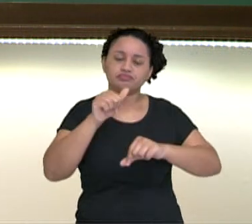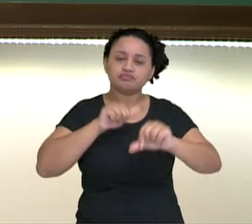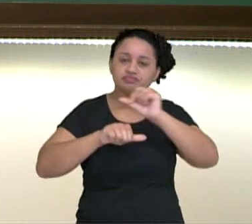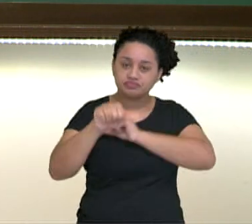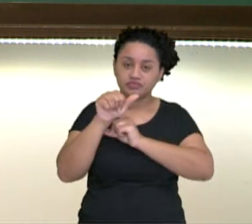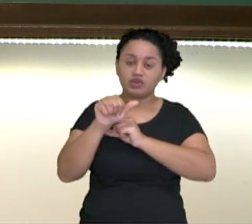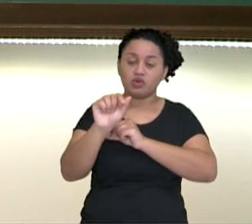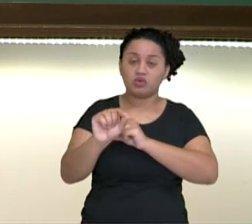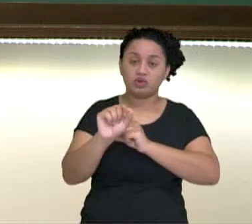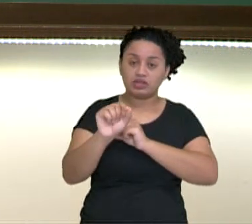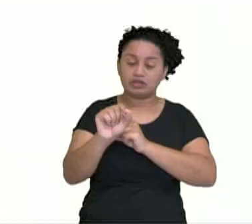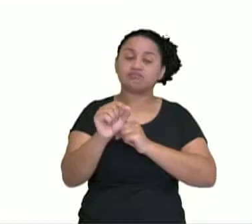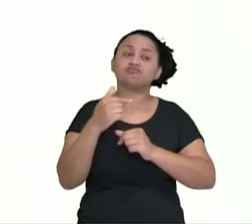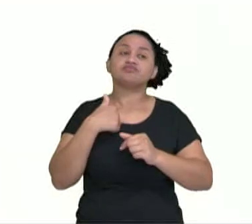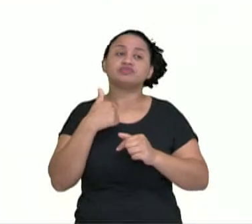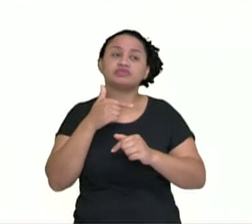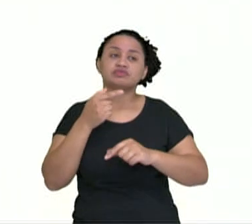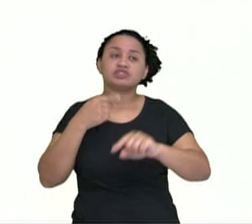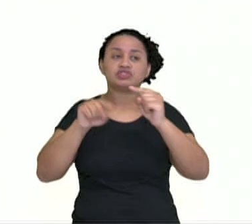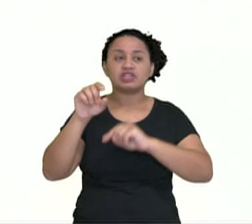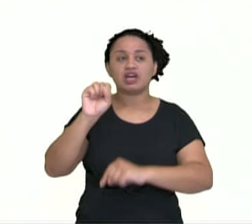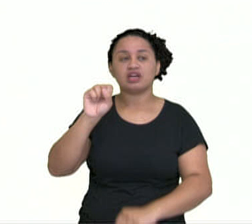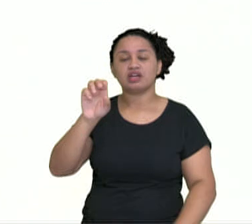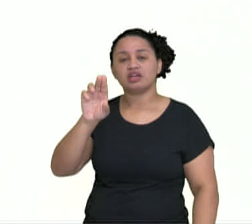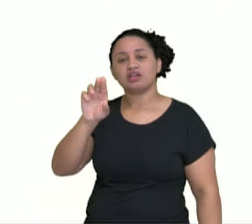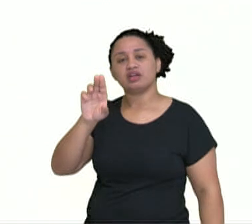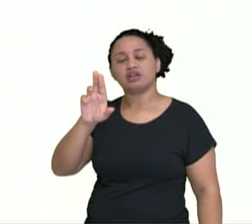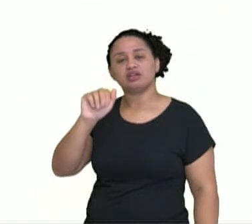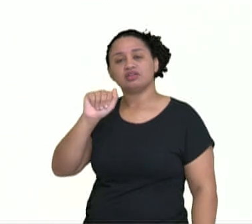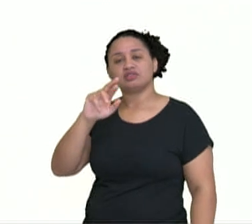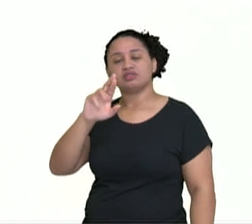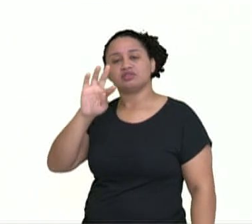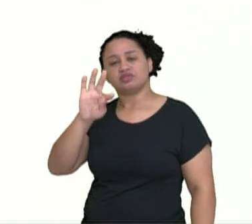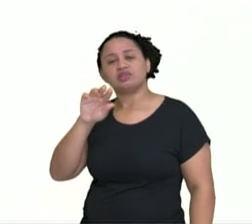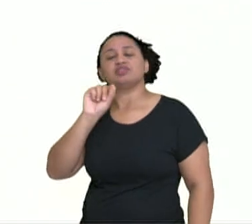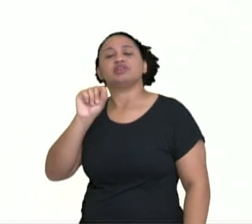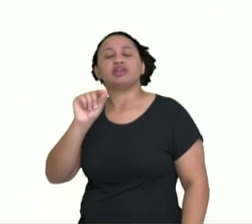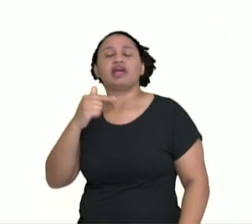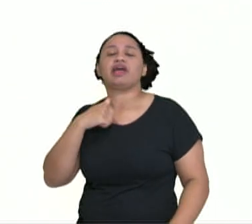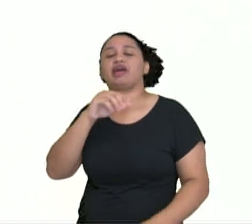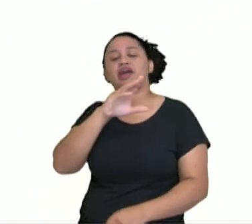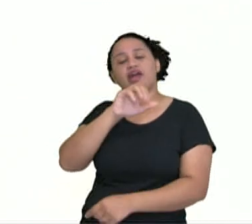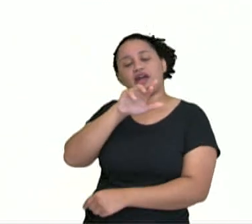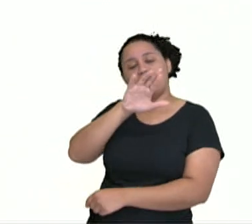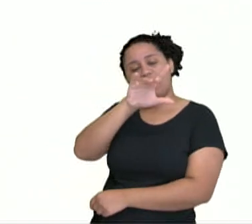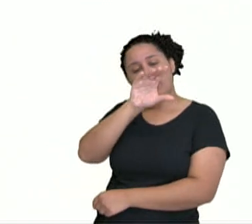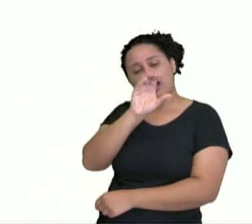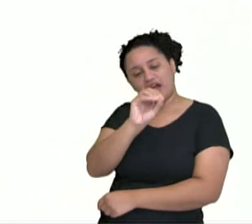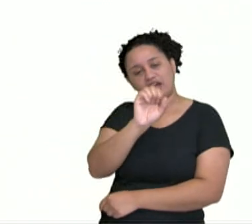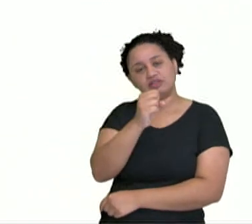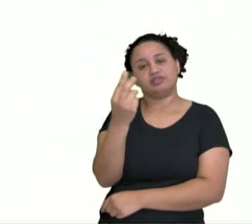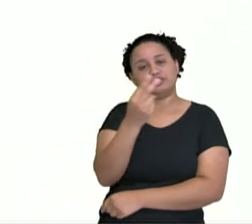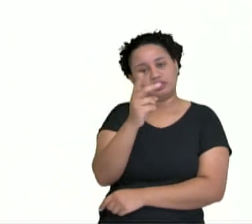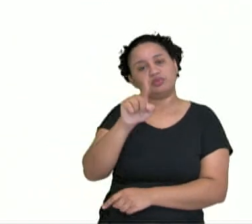da dinastia Stuart, que era aquela, em que estava o Carlos II e o Jaime